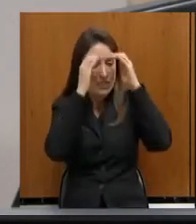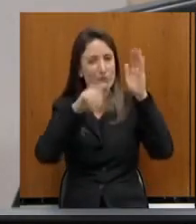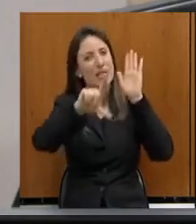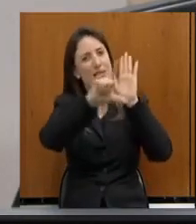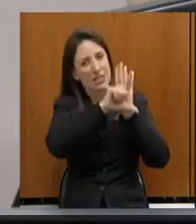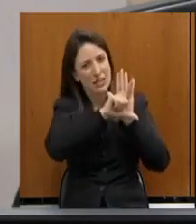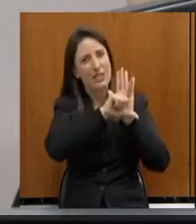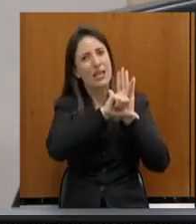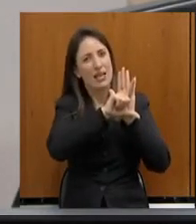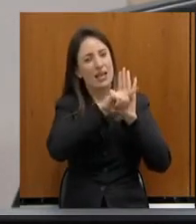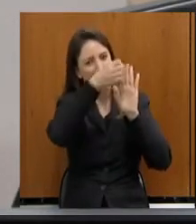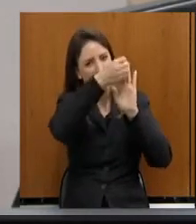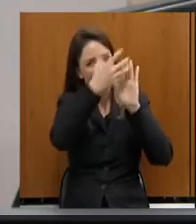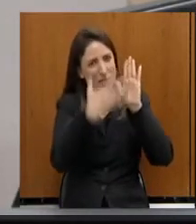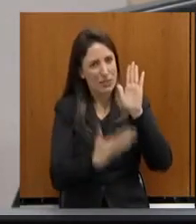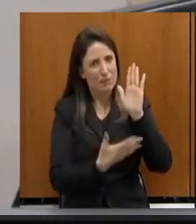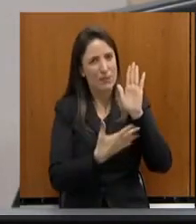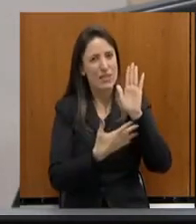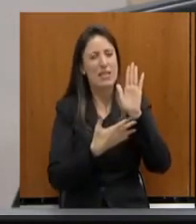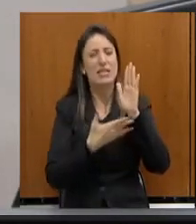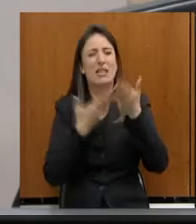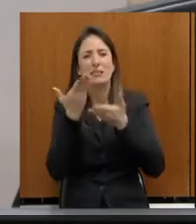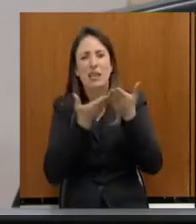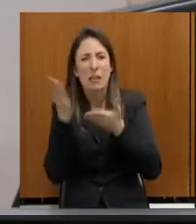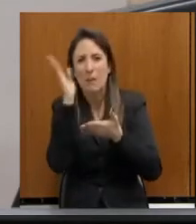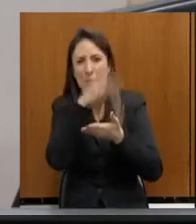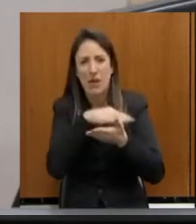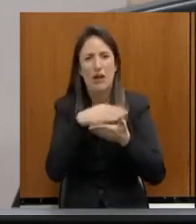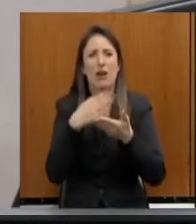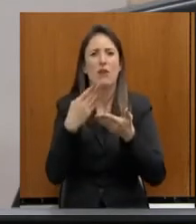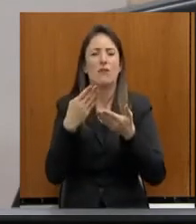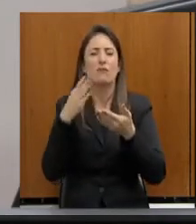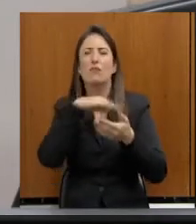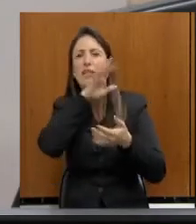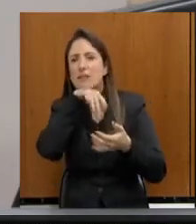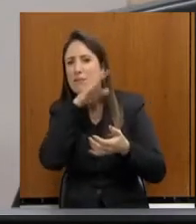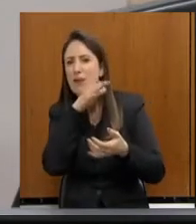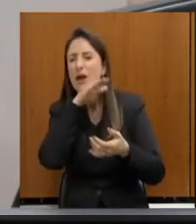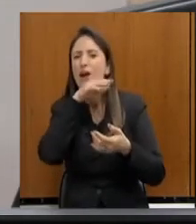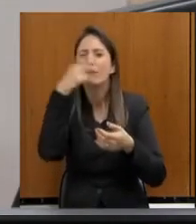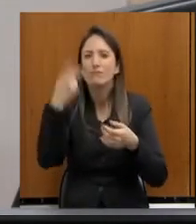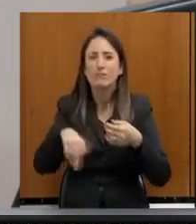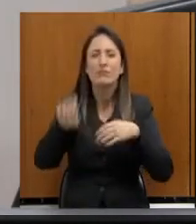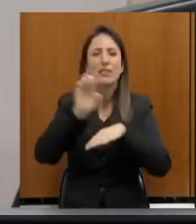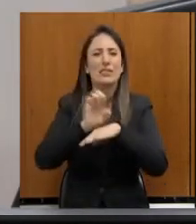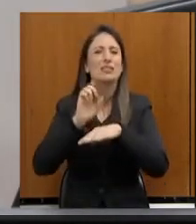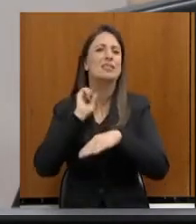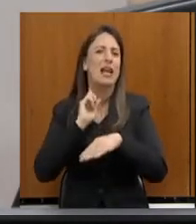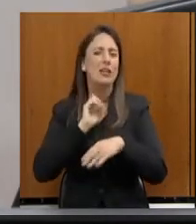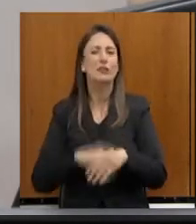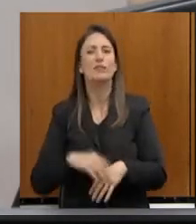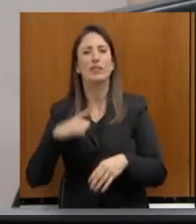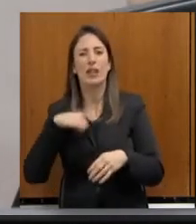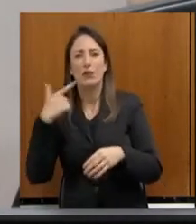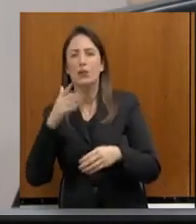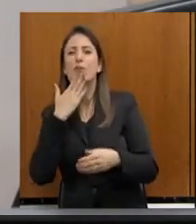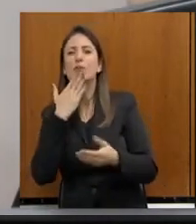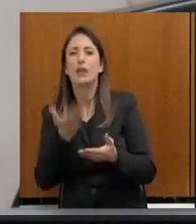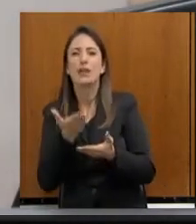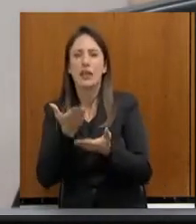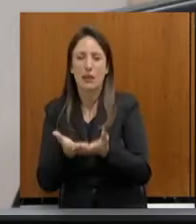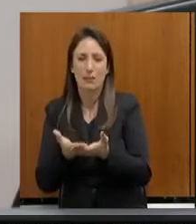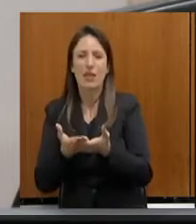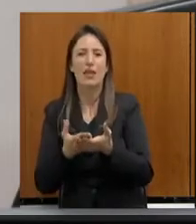que dispõe sobre a definição de mostrados os animais no status o requerimento de nossa autoria